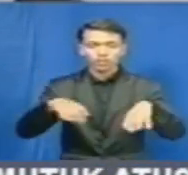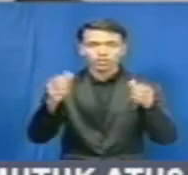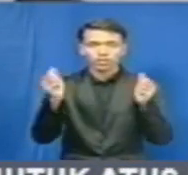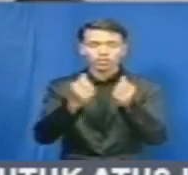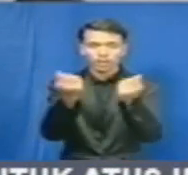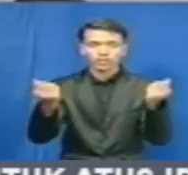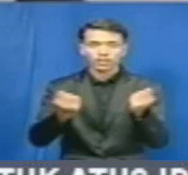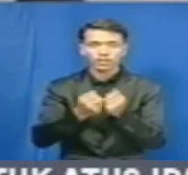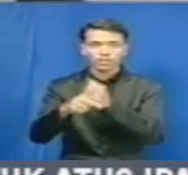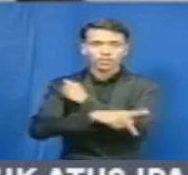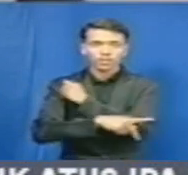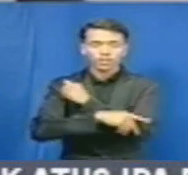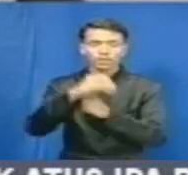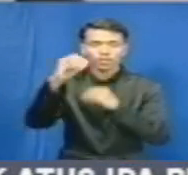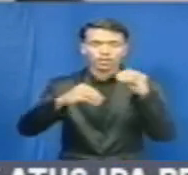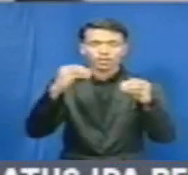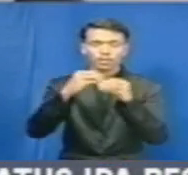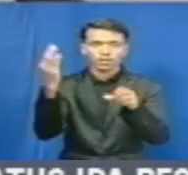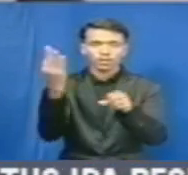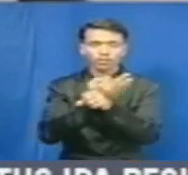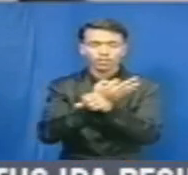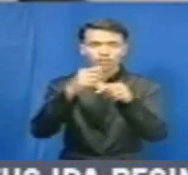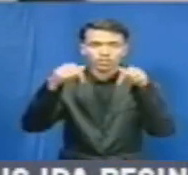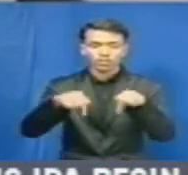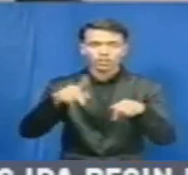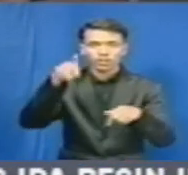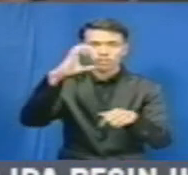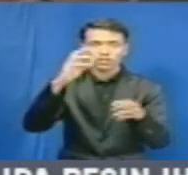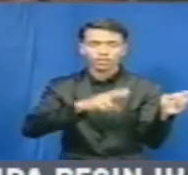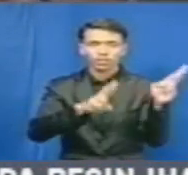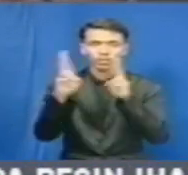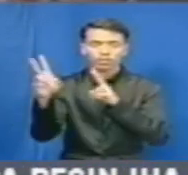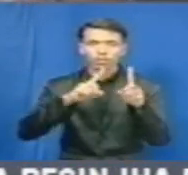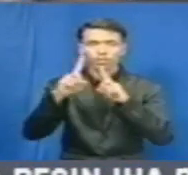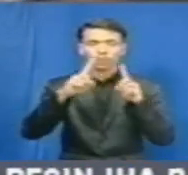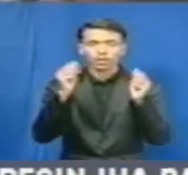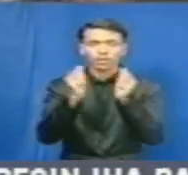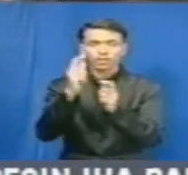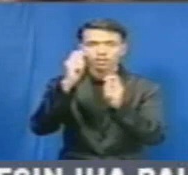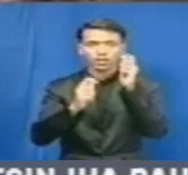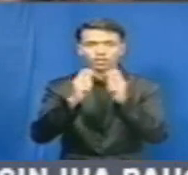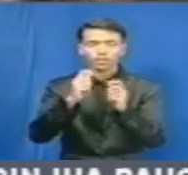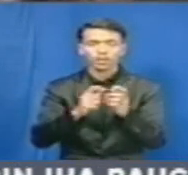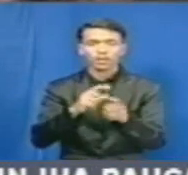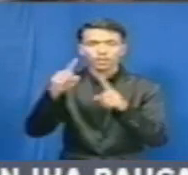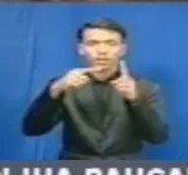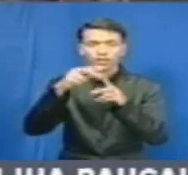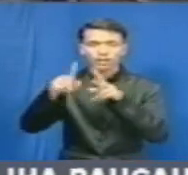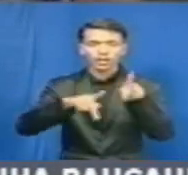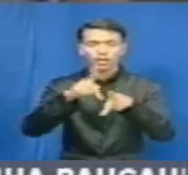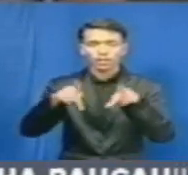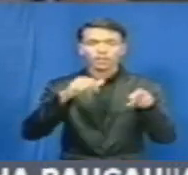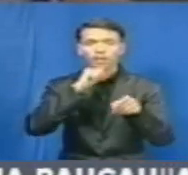a Timor-Leste com o documento refere. Chamber PC pronto a tuhatam ba tribunal o enhira cidadão balon la satisfeito